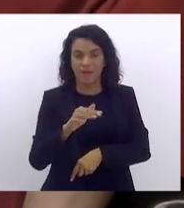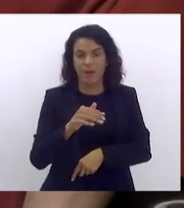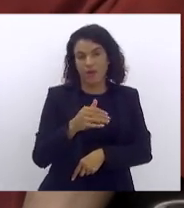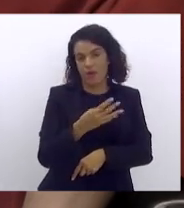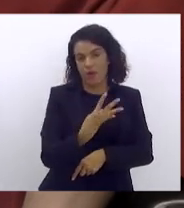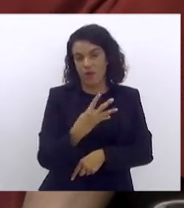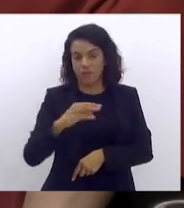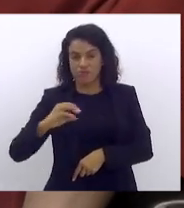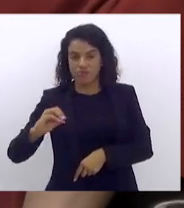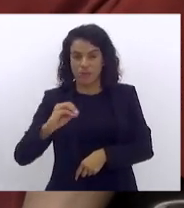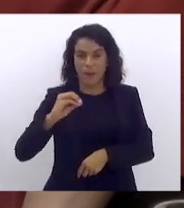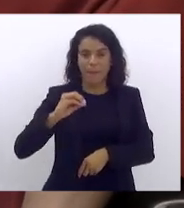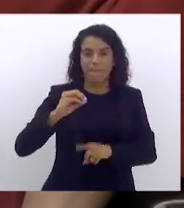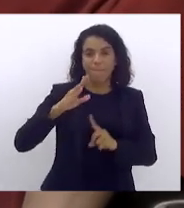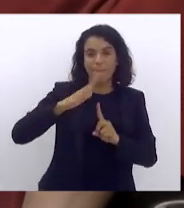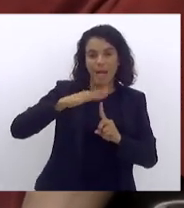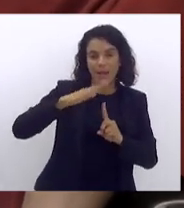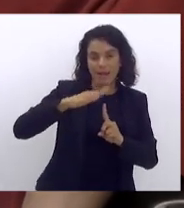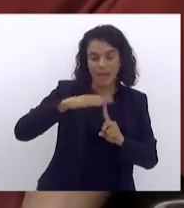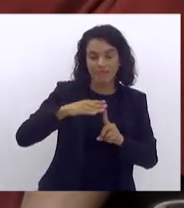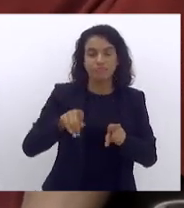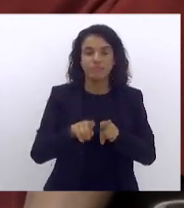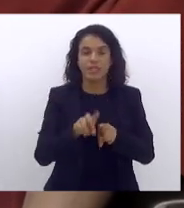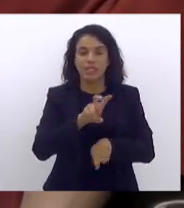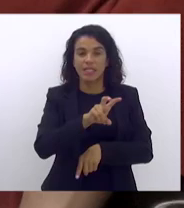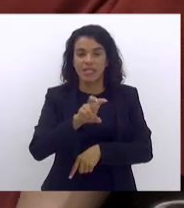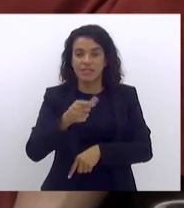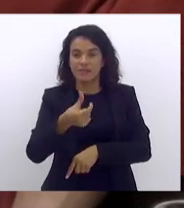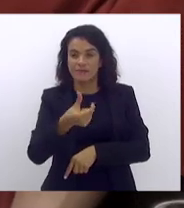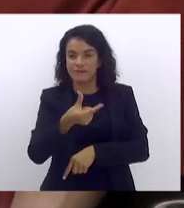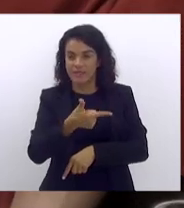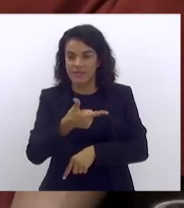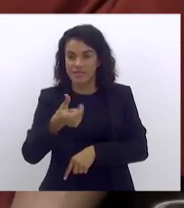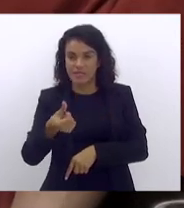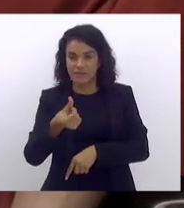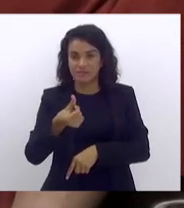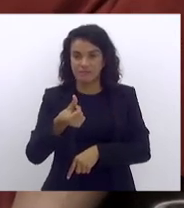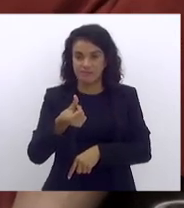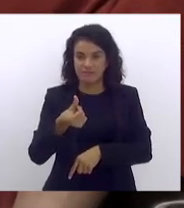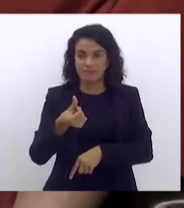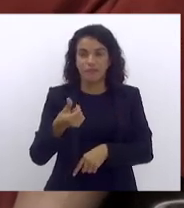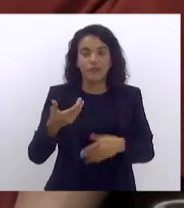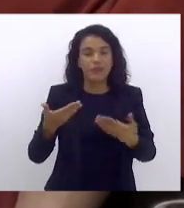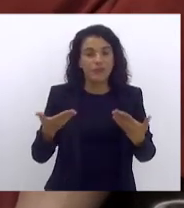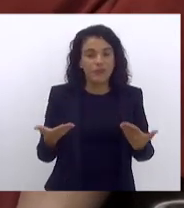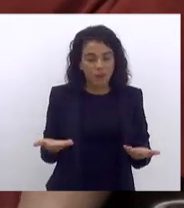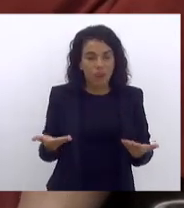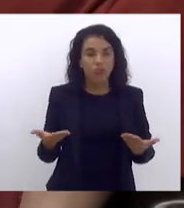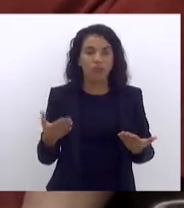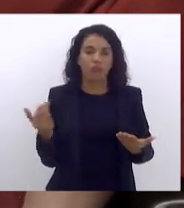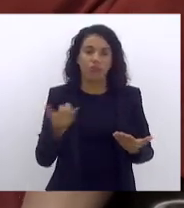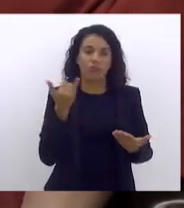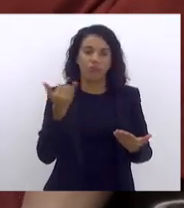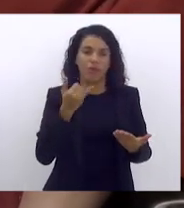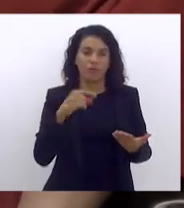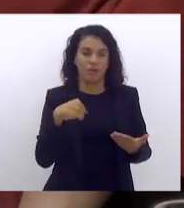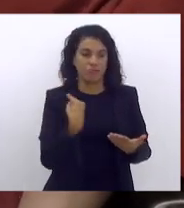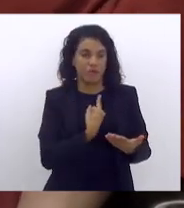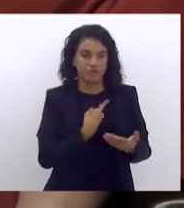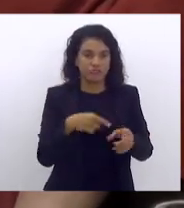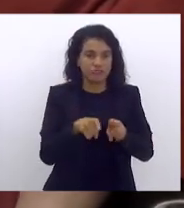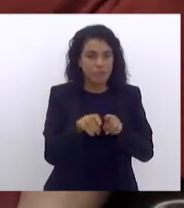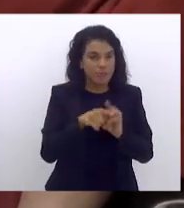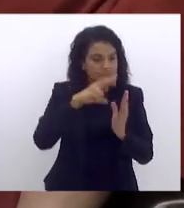Iguaçu, Paraná, DPF 526, tem outras ADPFs, né? Então, assim, é sempre importante a gente recorrer a isso